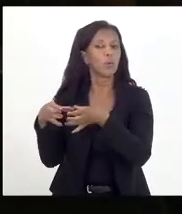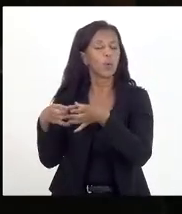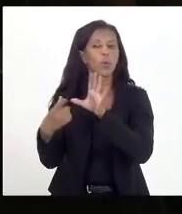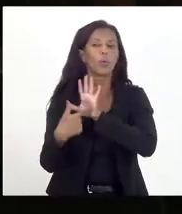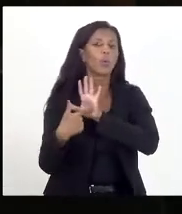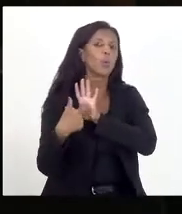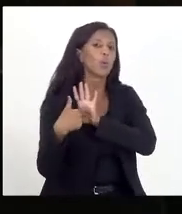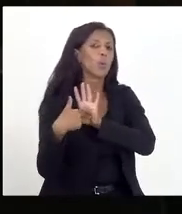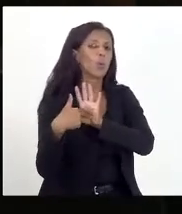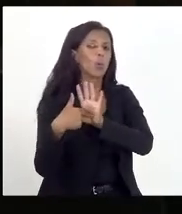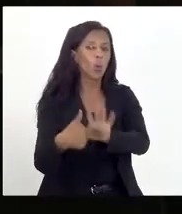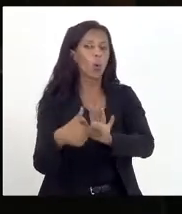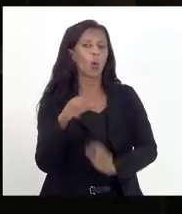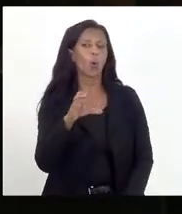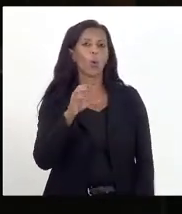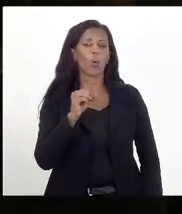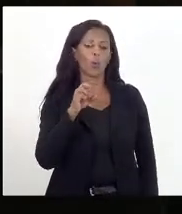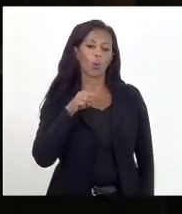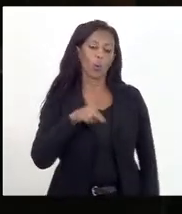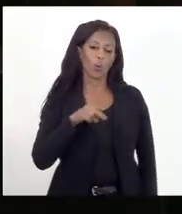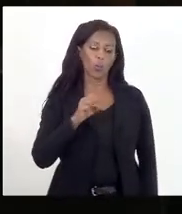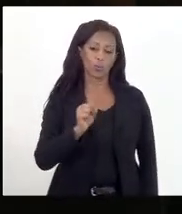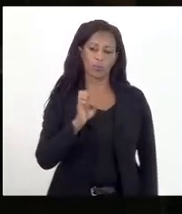identificam com o conservadorismo